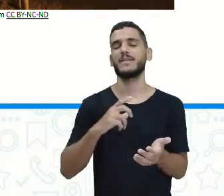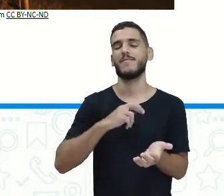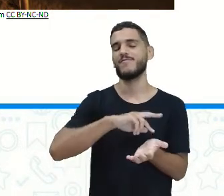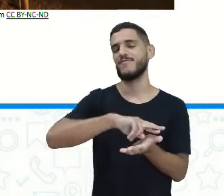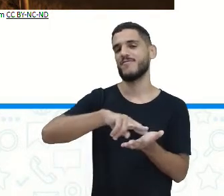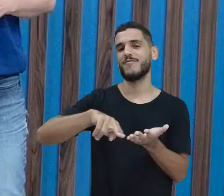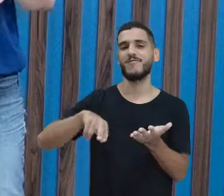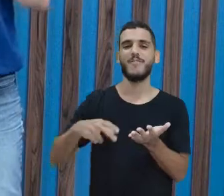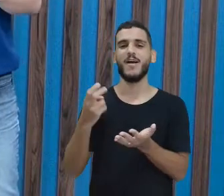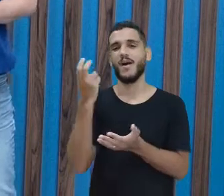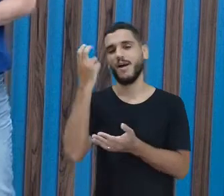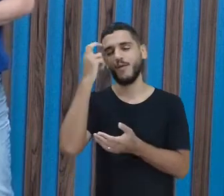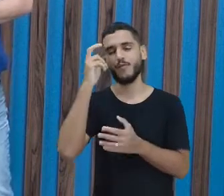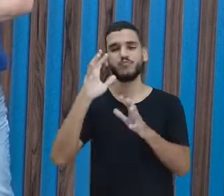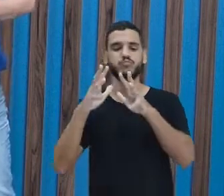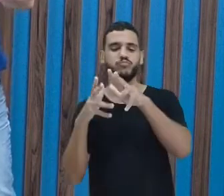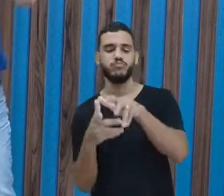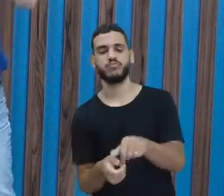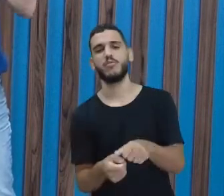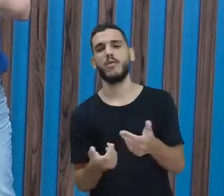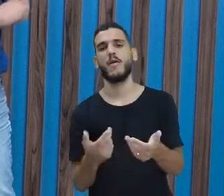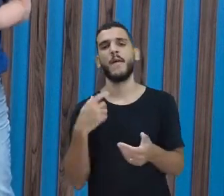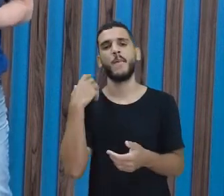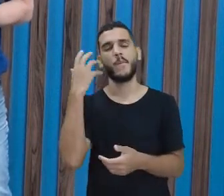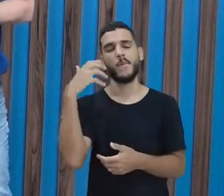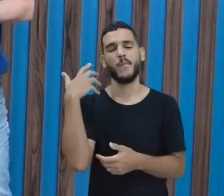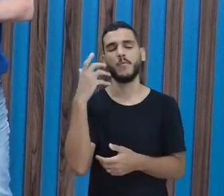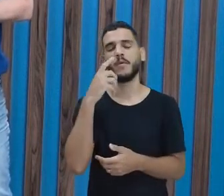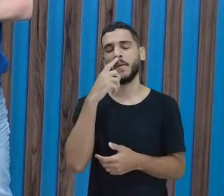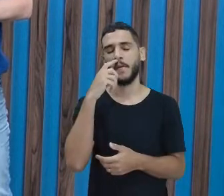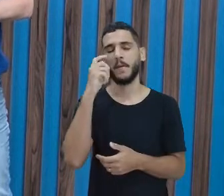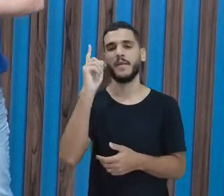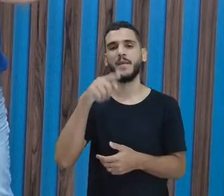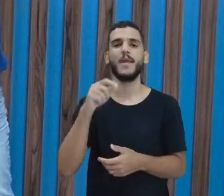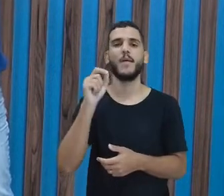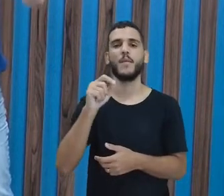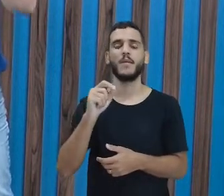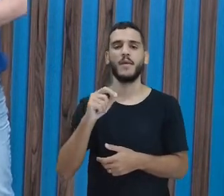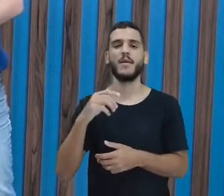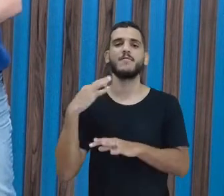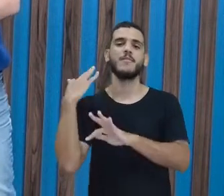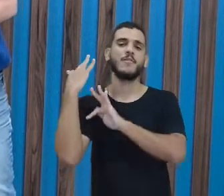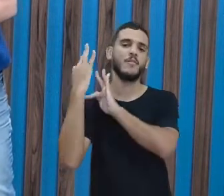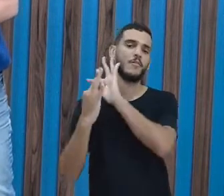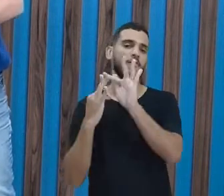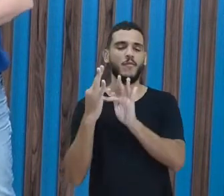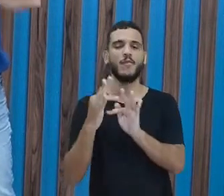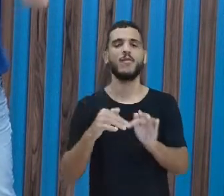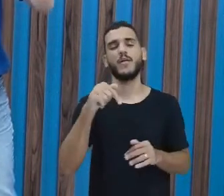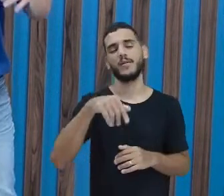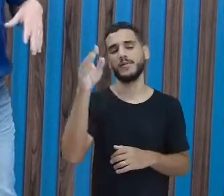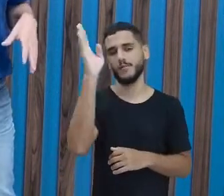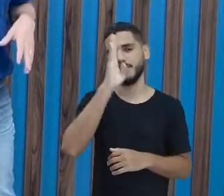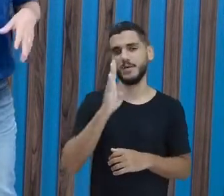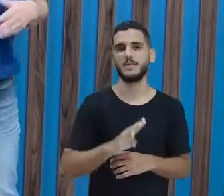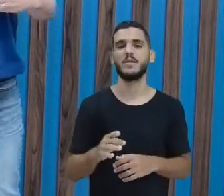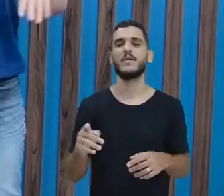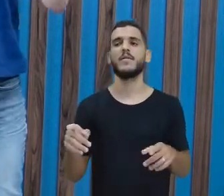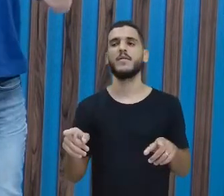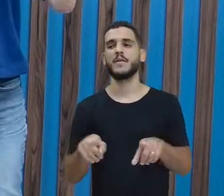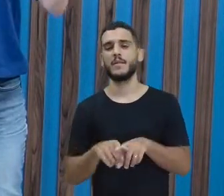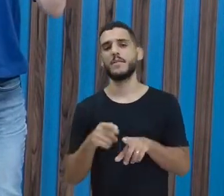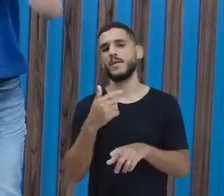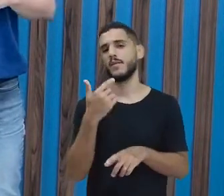do mundo. São músicas que fazem parte do nosso folclore, né? Do folclore do Brasil e do folclore também de